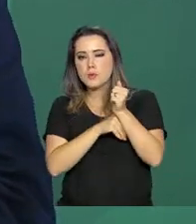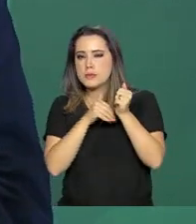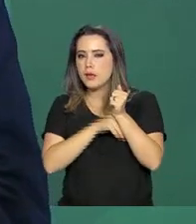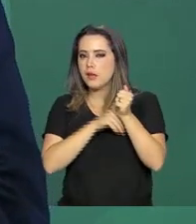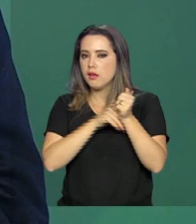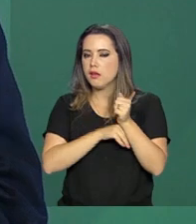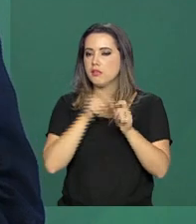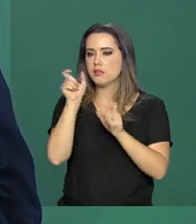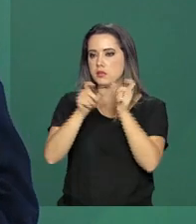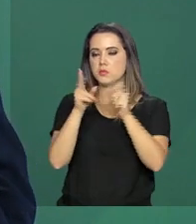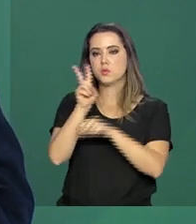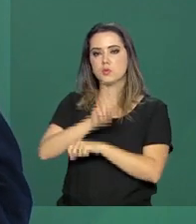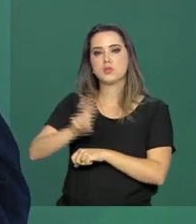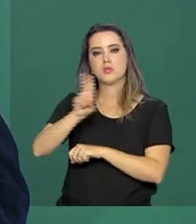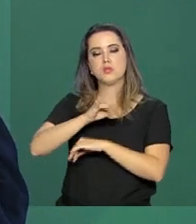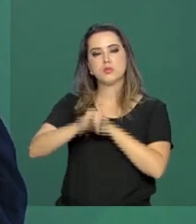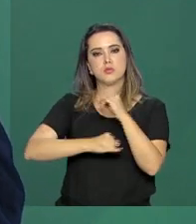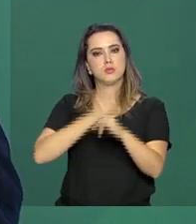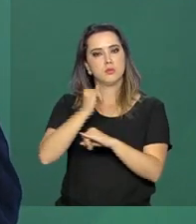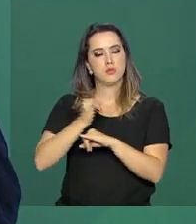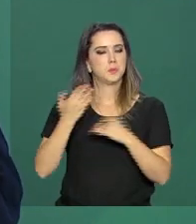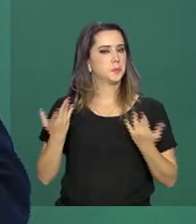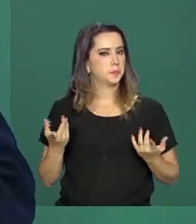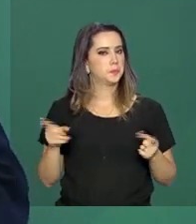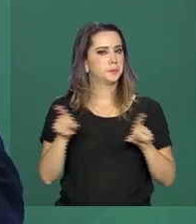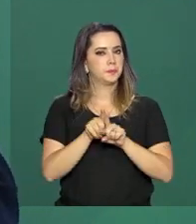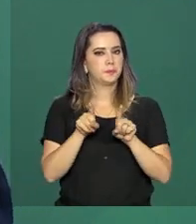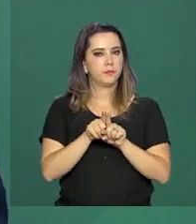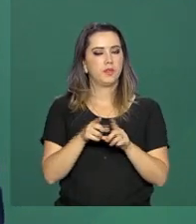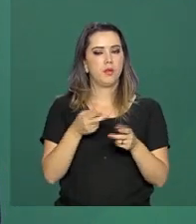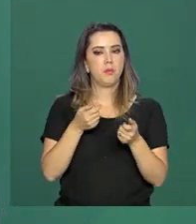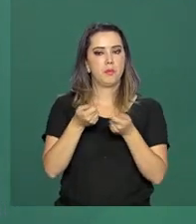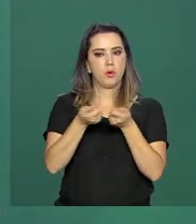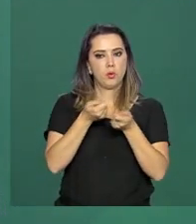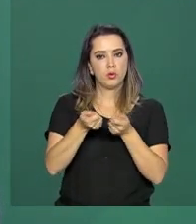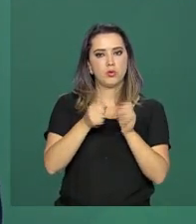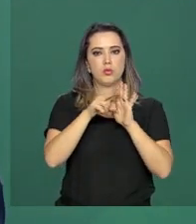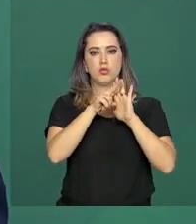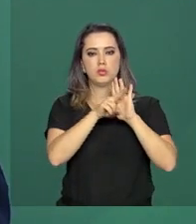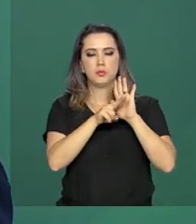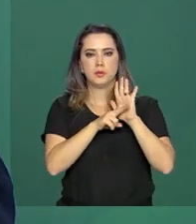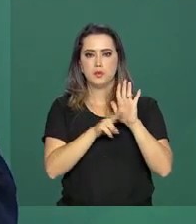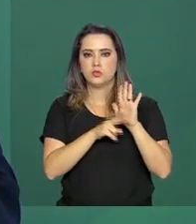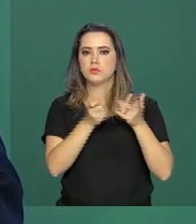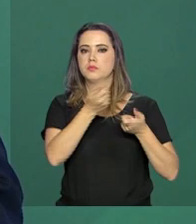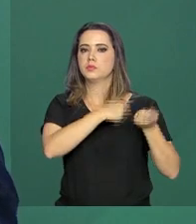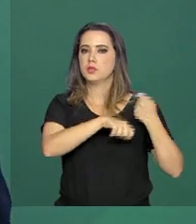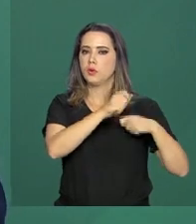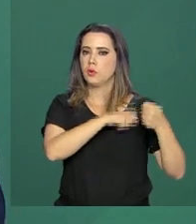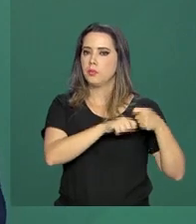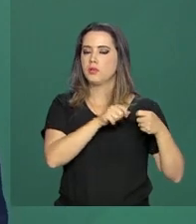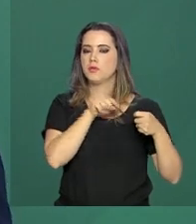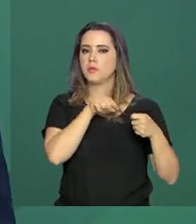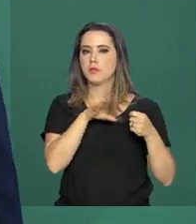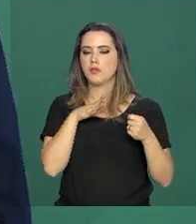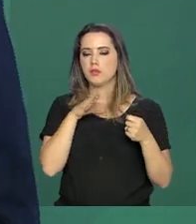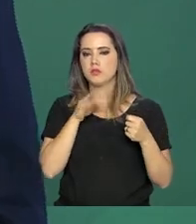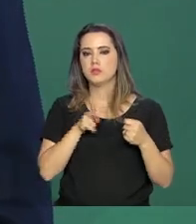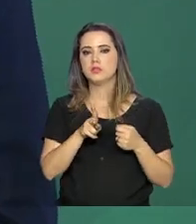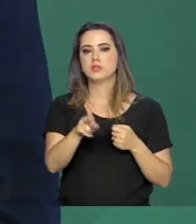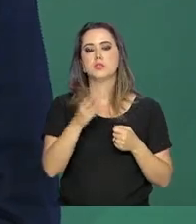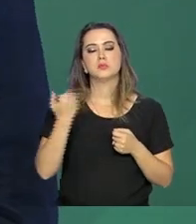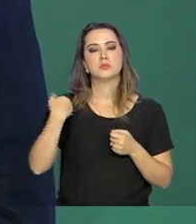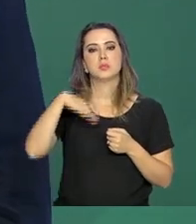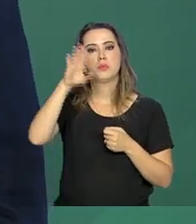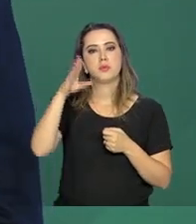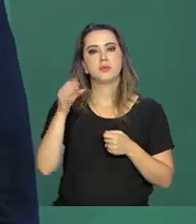internet ela também deixa o ambiente normativo adequado para uma economia baseada cada vez mais